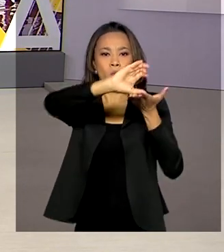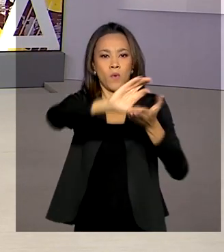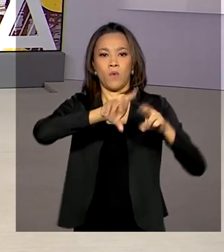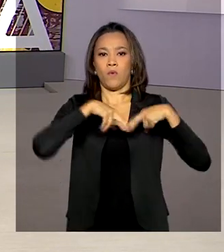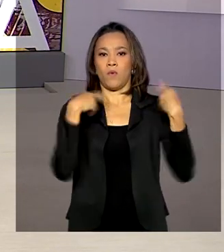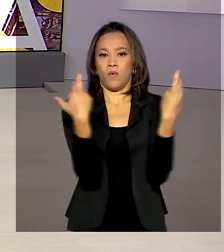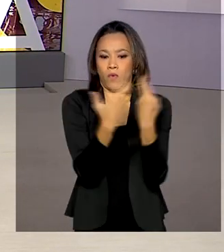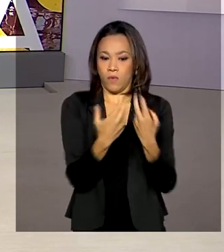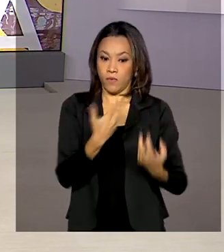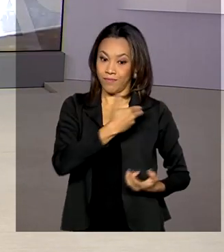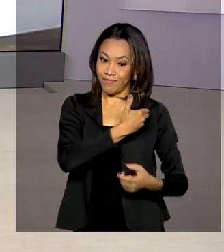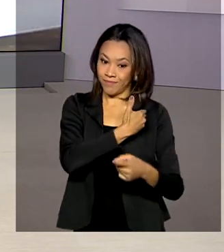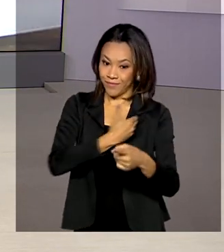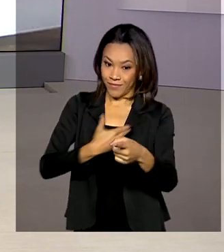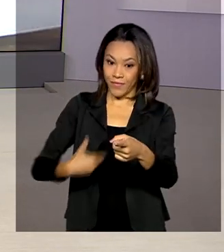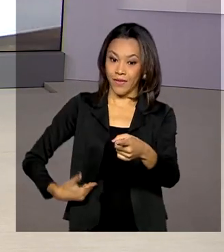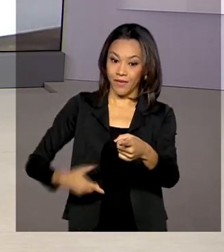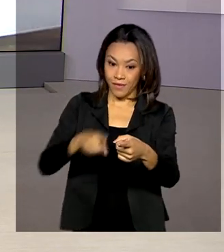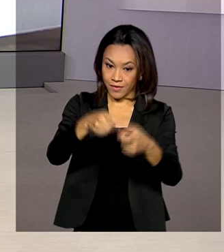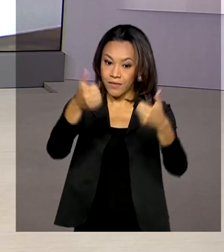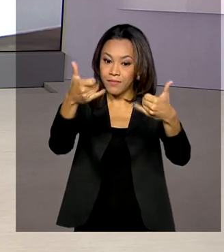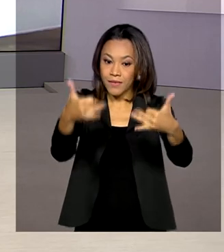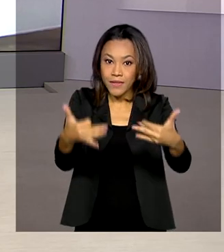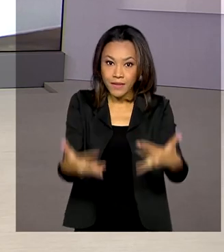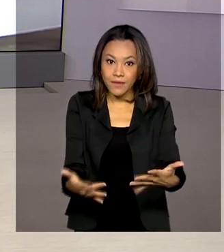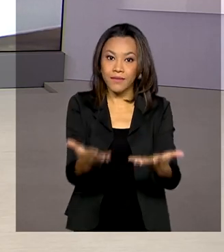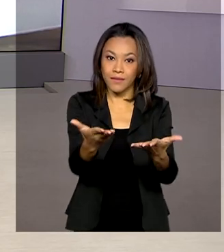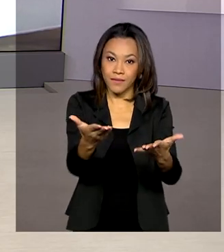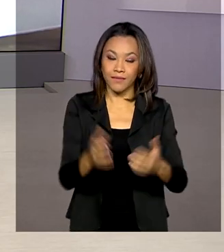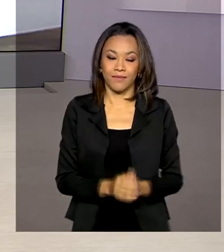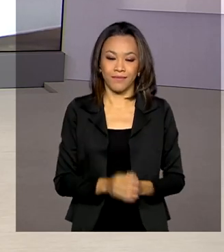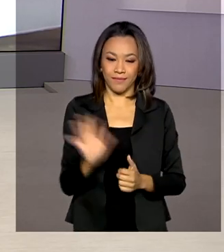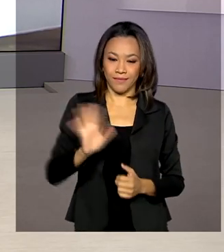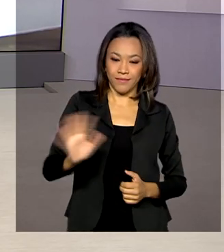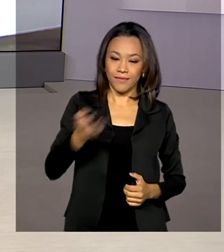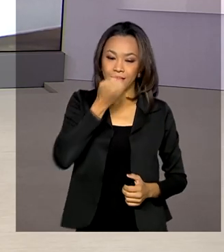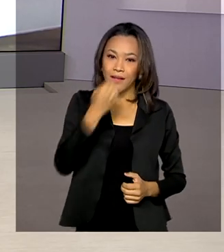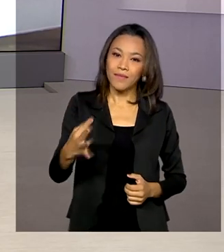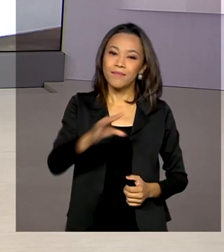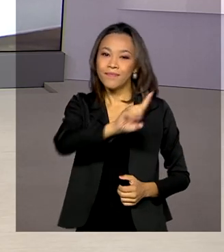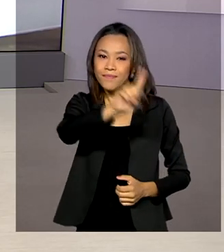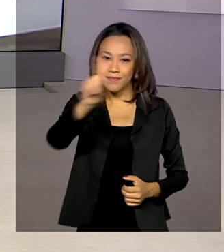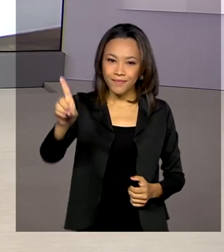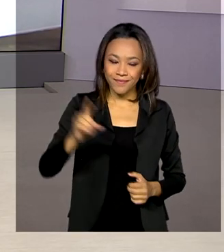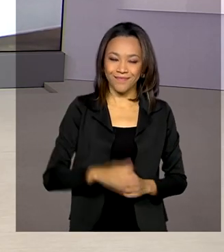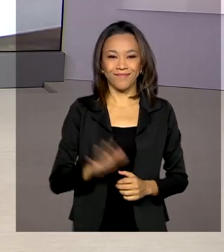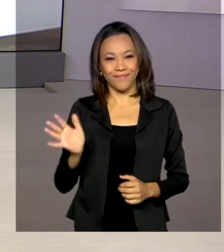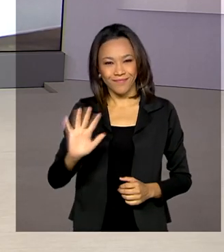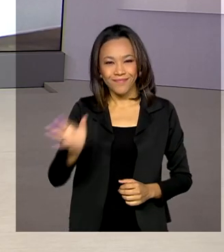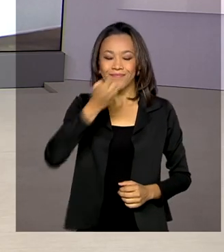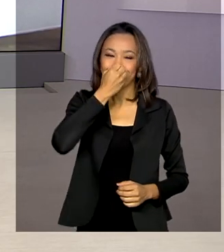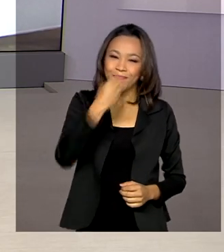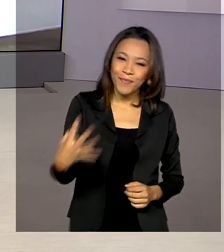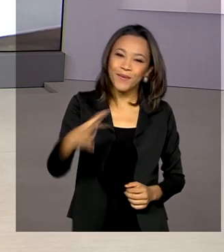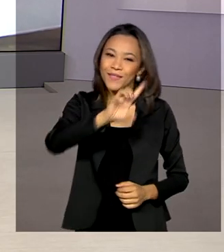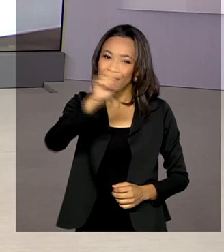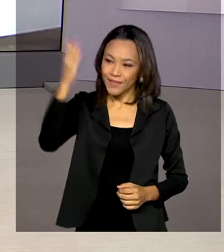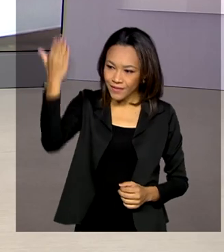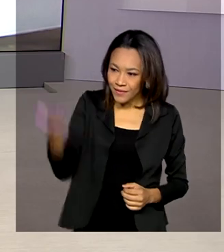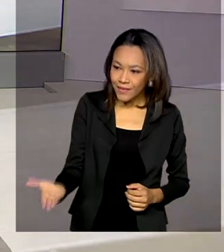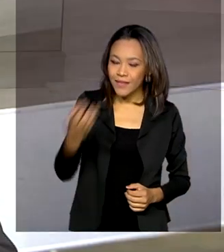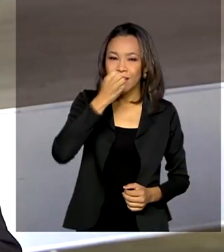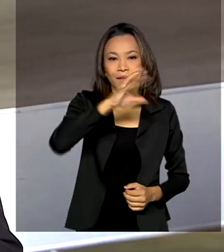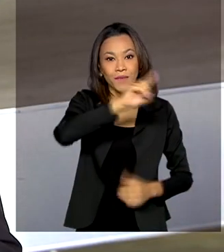Glauco de Queiroz traz as informações para a gente. Olá, Glauco. Bom dia para você. Olá, Manuela. Bom dia para você. Bom dia a todos.